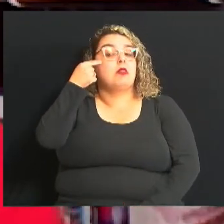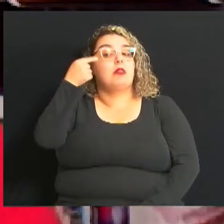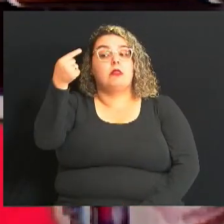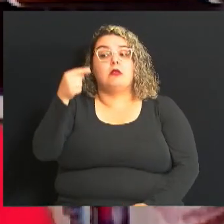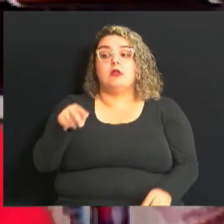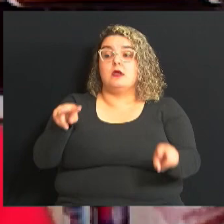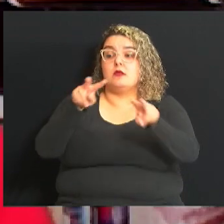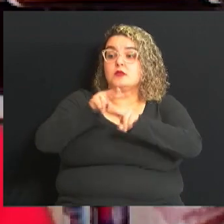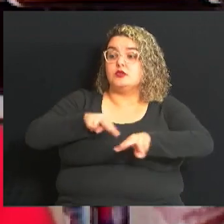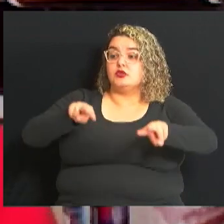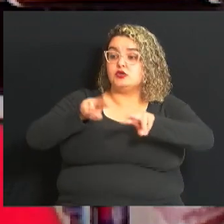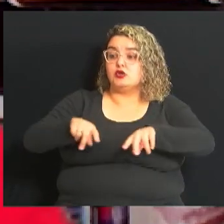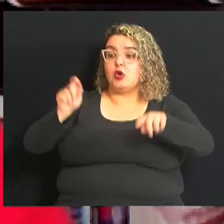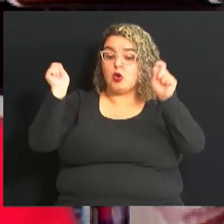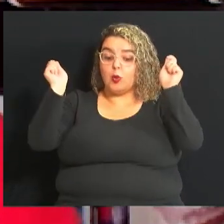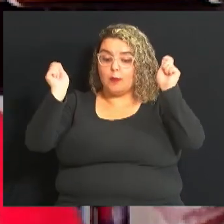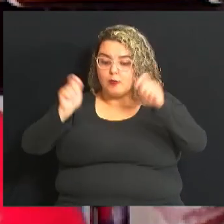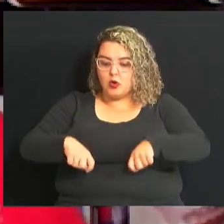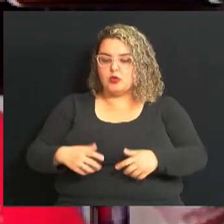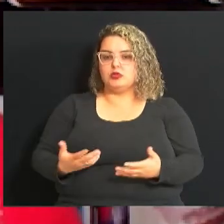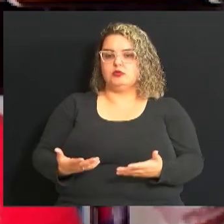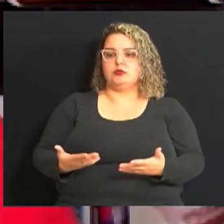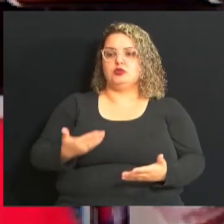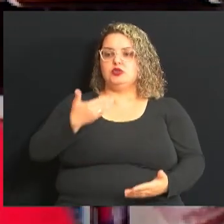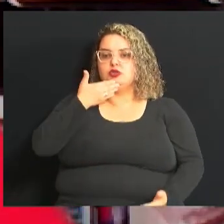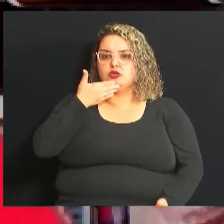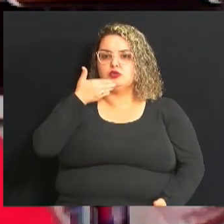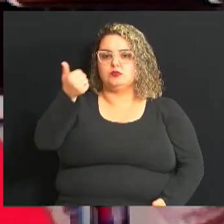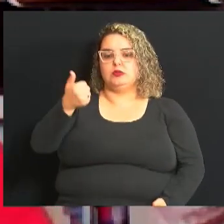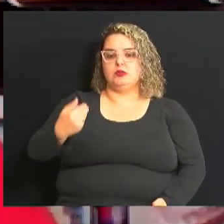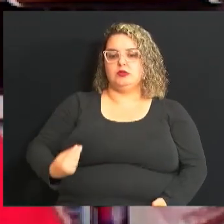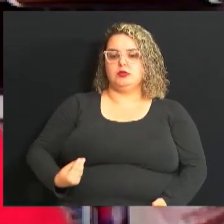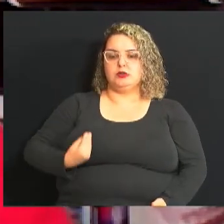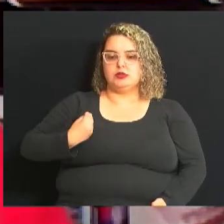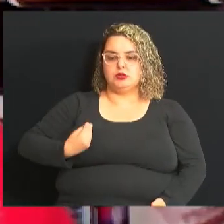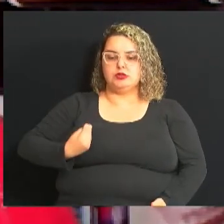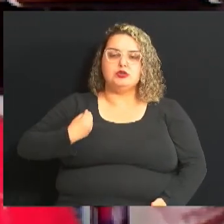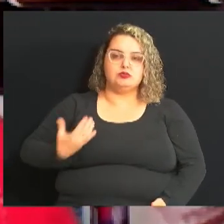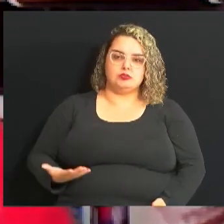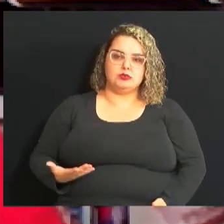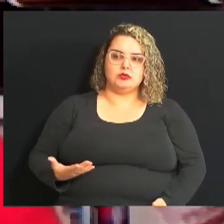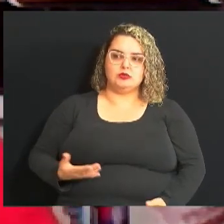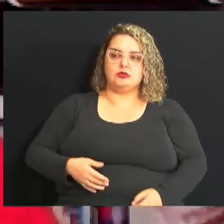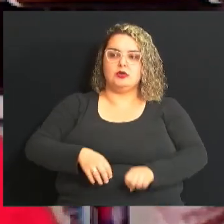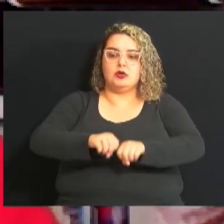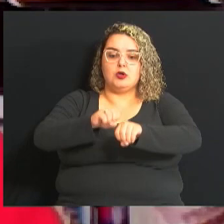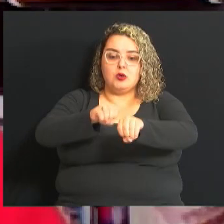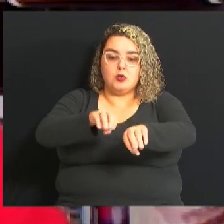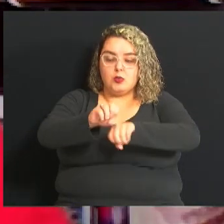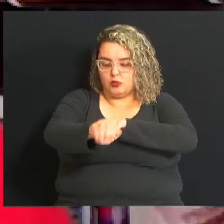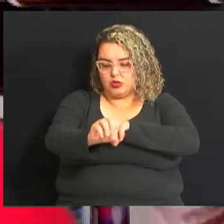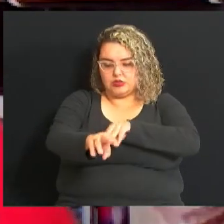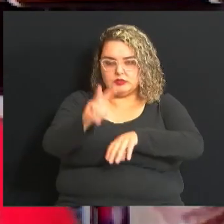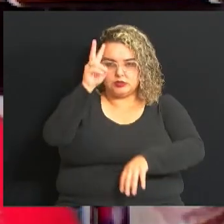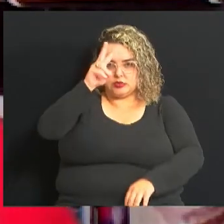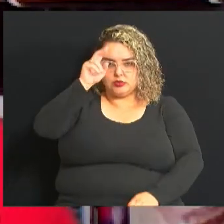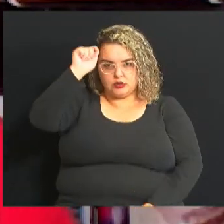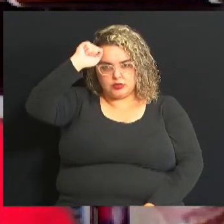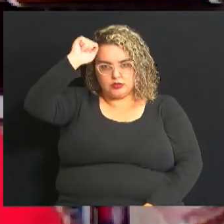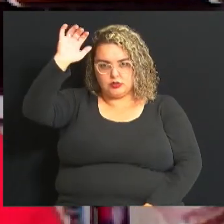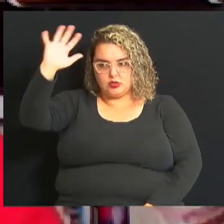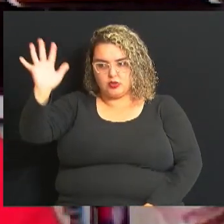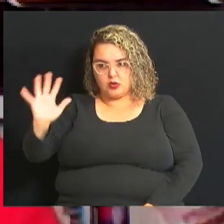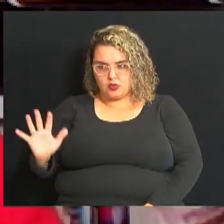e possibilidades de melhoria de vida. O ensino de história da África é um